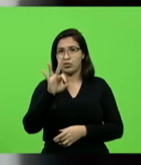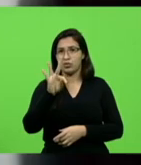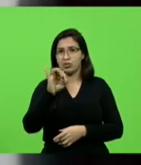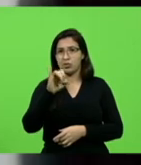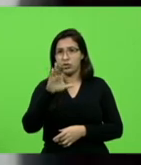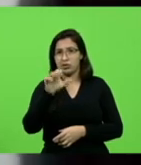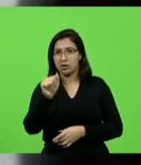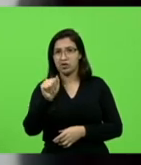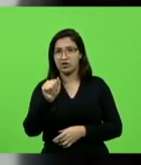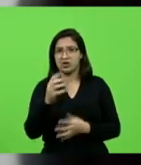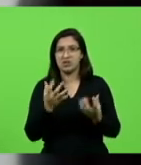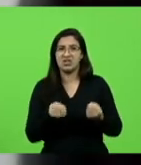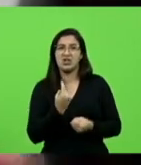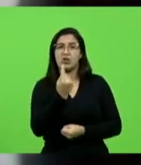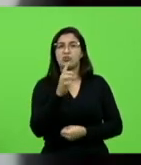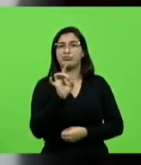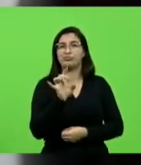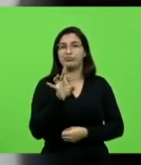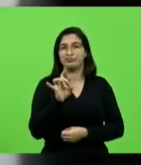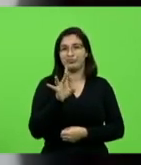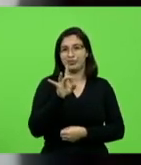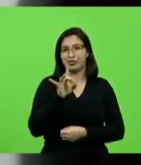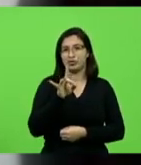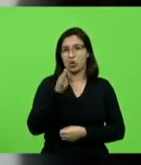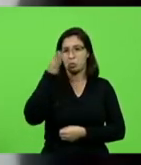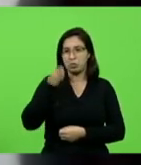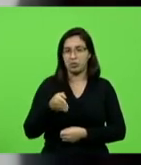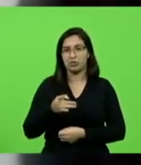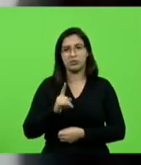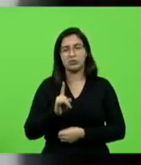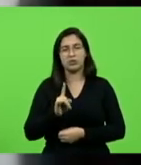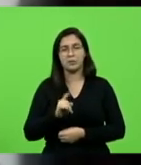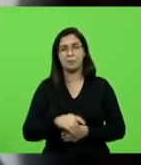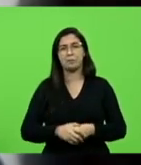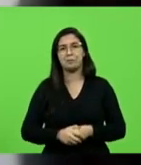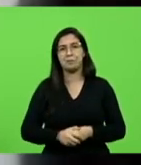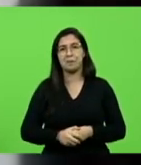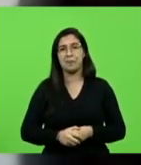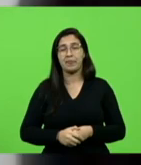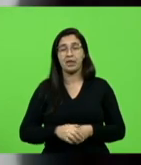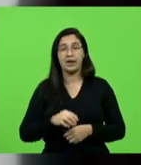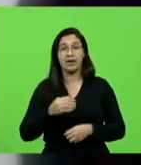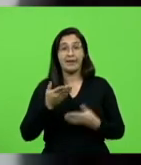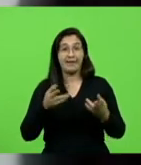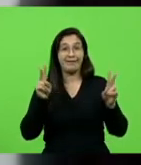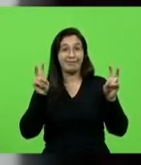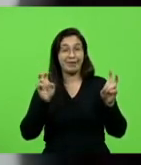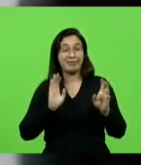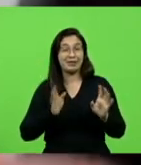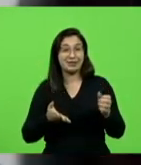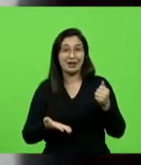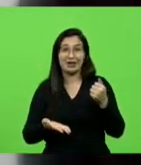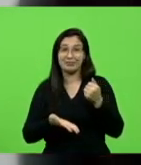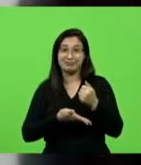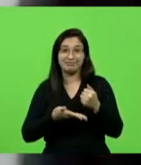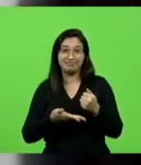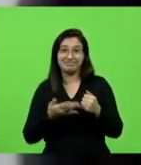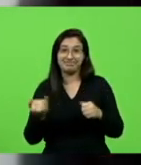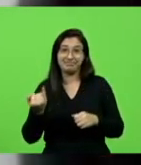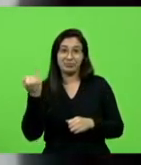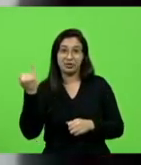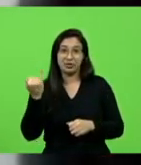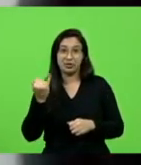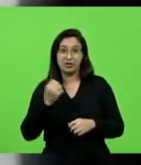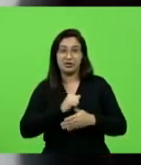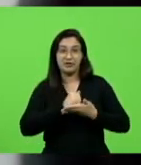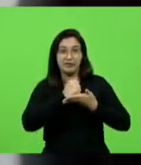se fazer as coisas. Só isso já seria o bastante para nós defendermos uma pluralidade